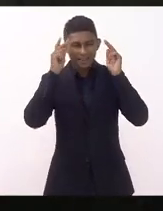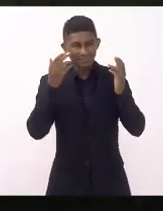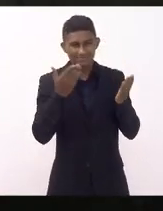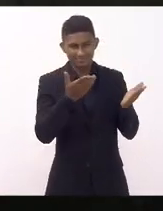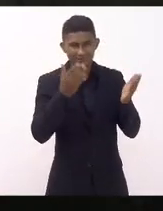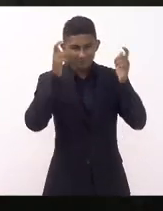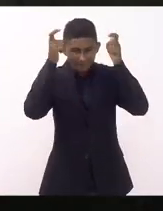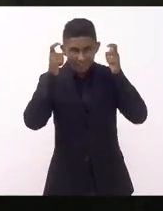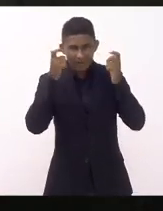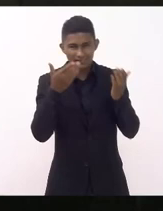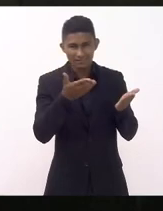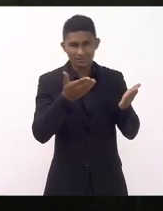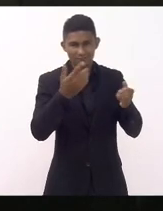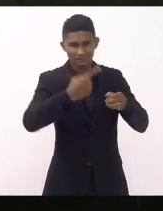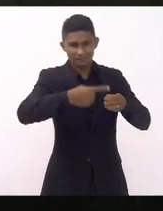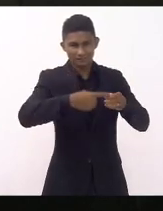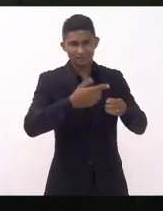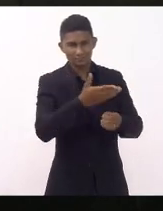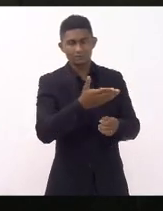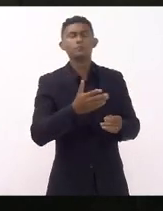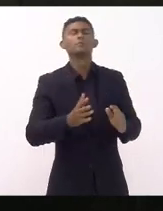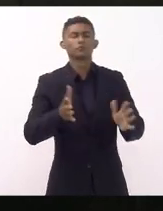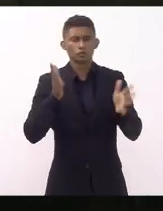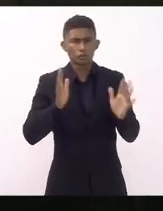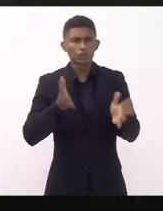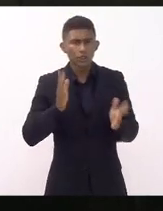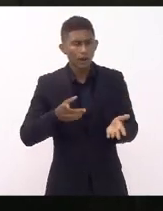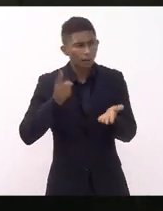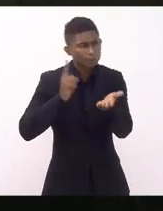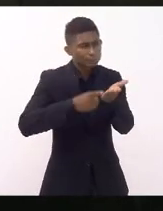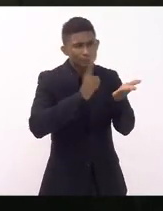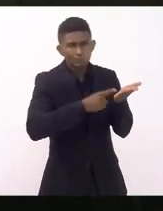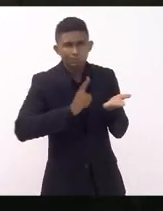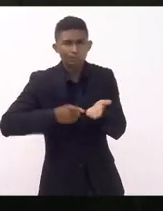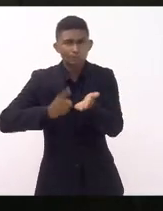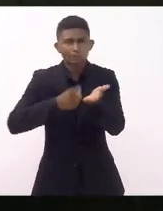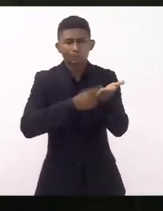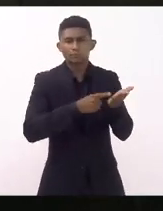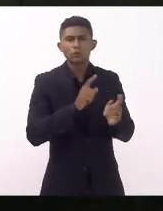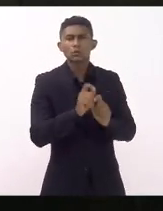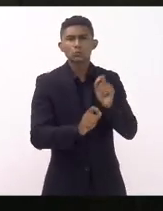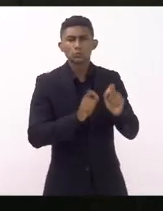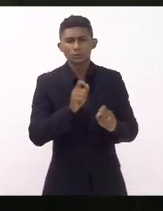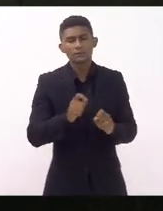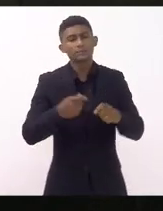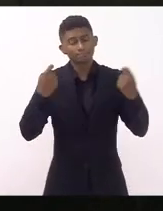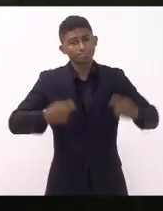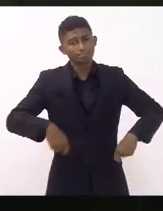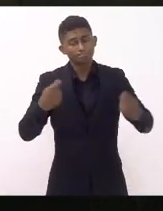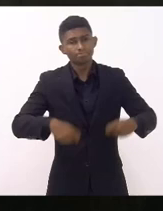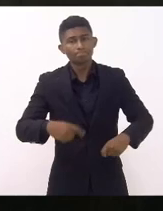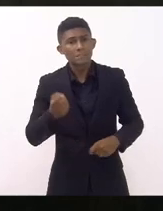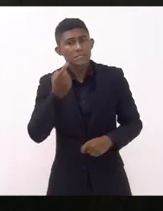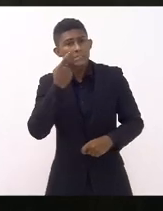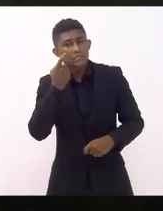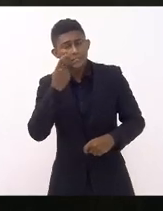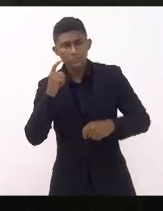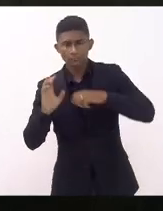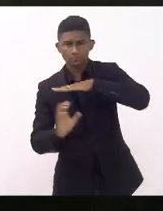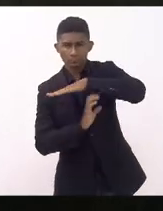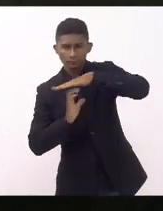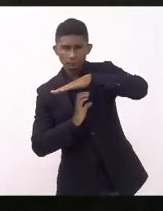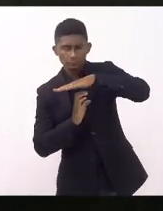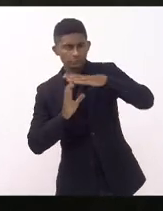ficou alinhavado já a questão de um convênio que passa para o